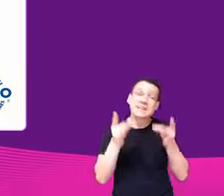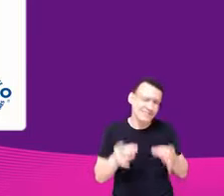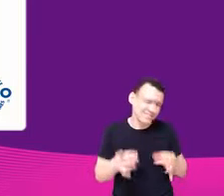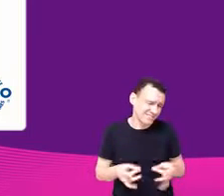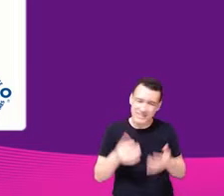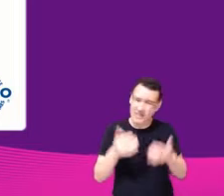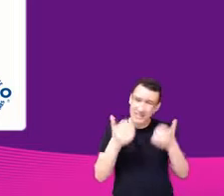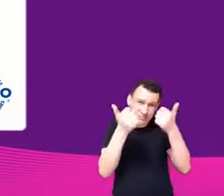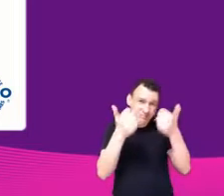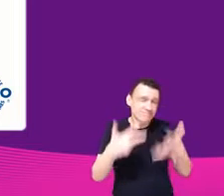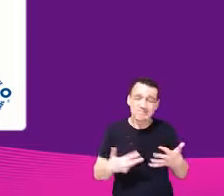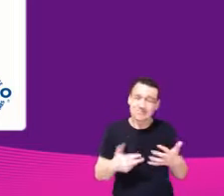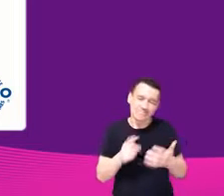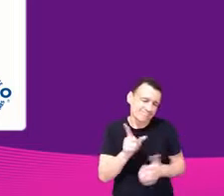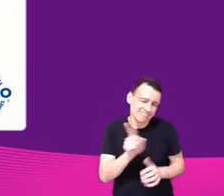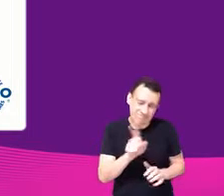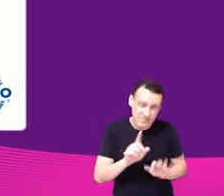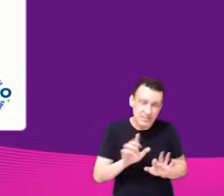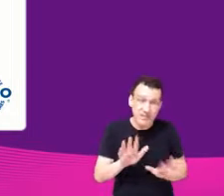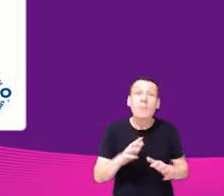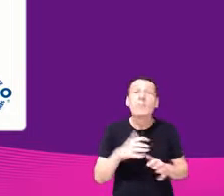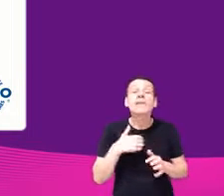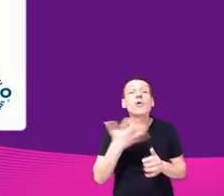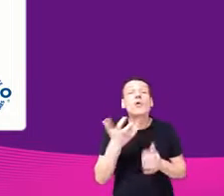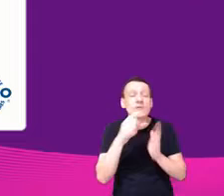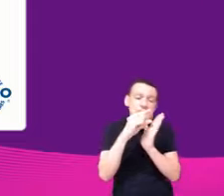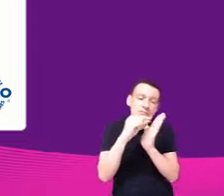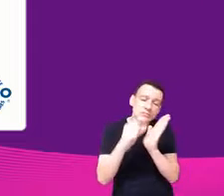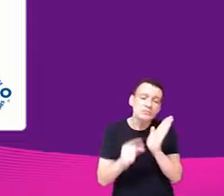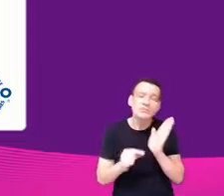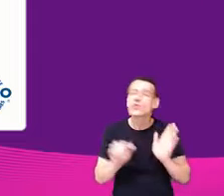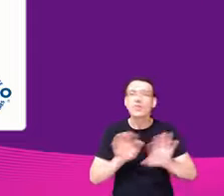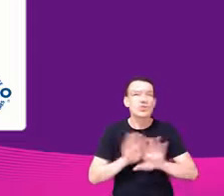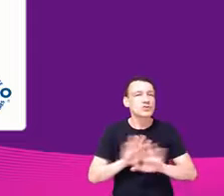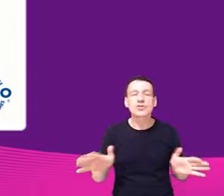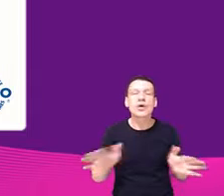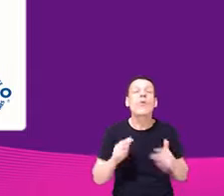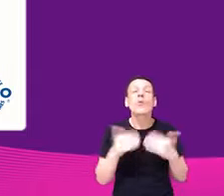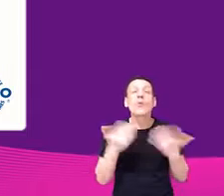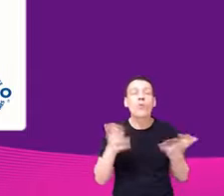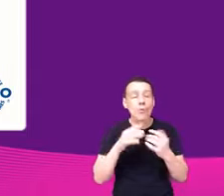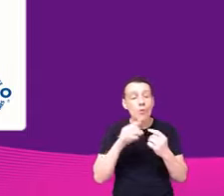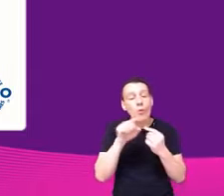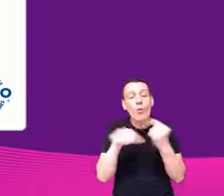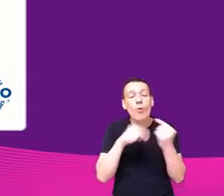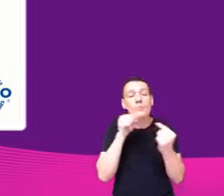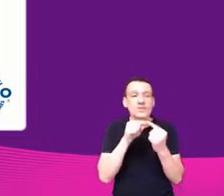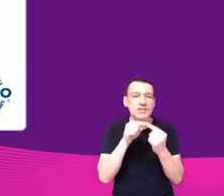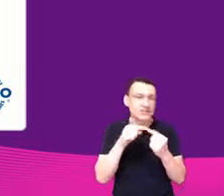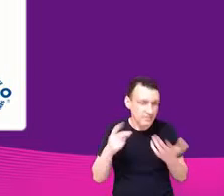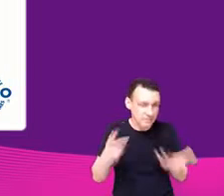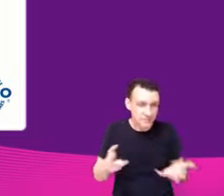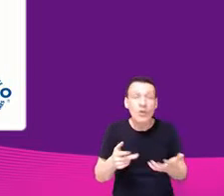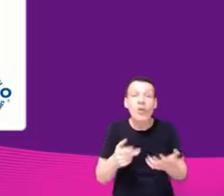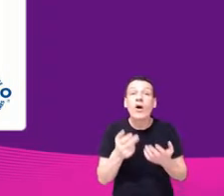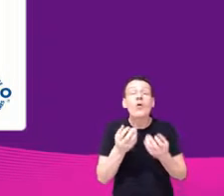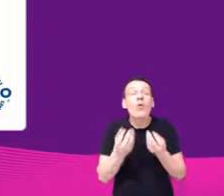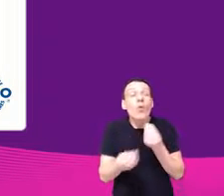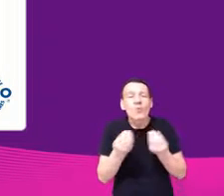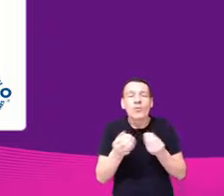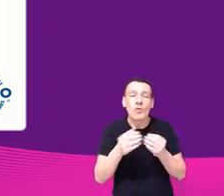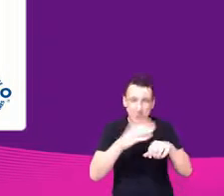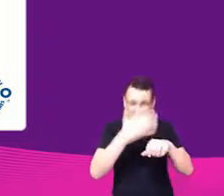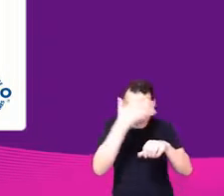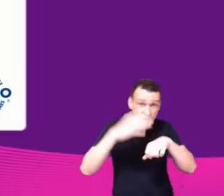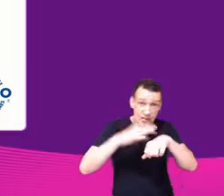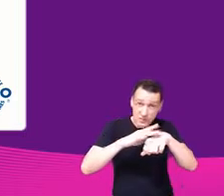chamar a atenção dos objetivos desse programa de mudança do perfil do tratamento do paciente com doença renal